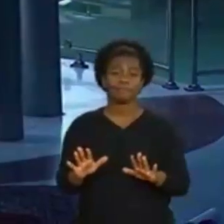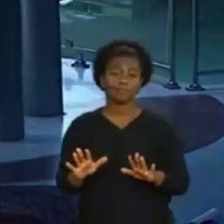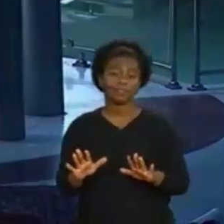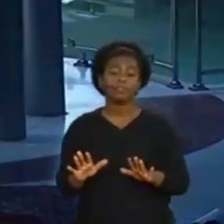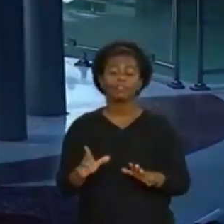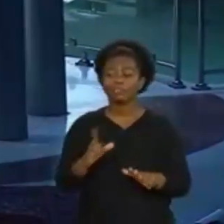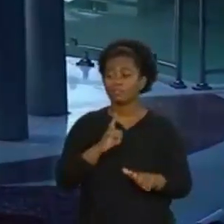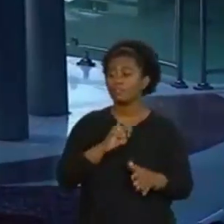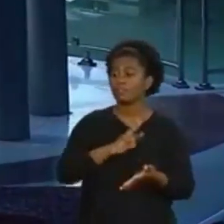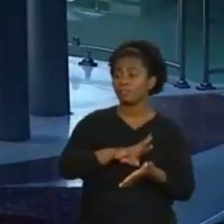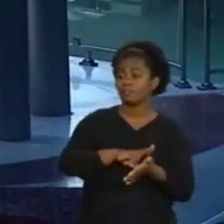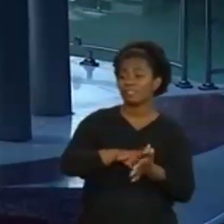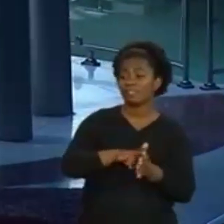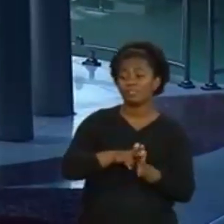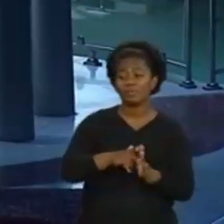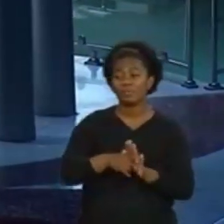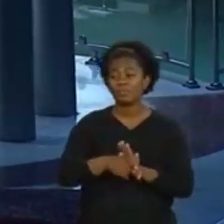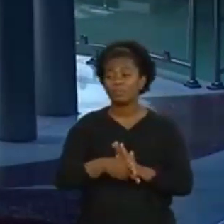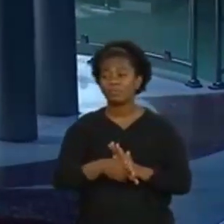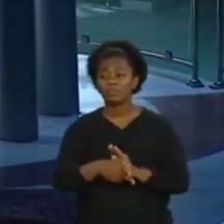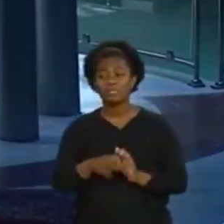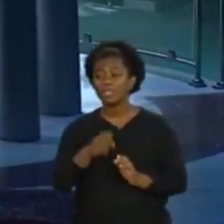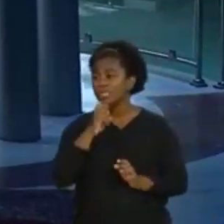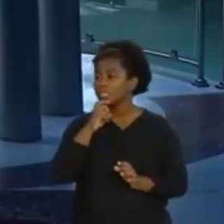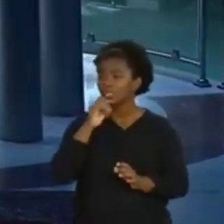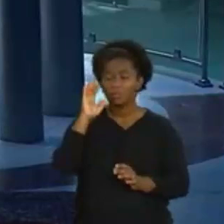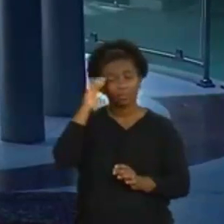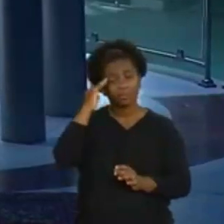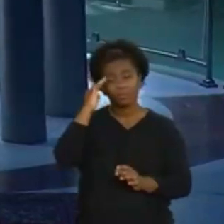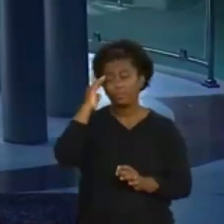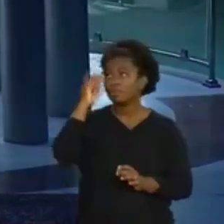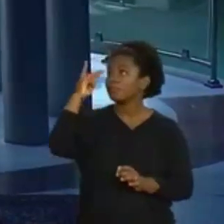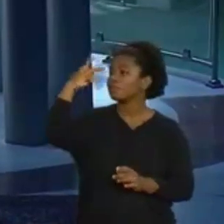muitas pessoas ainda não entenderam teus planos.